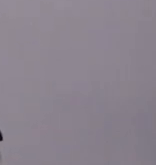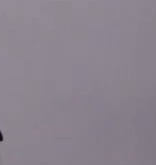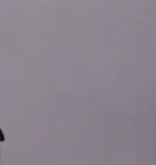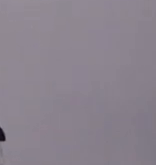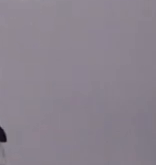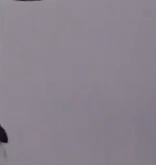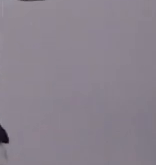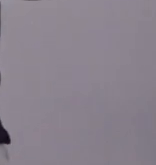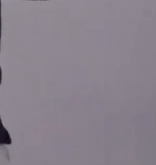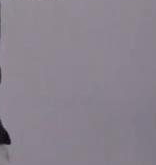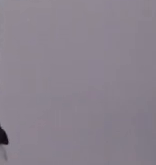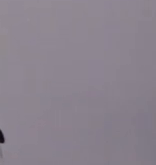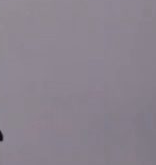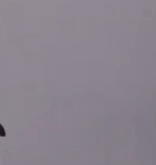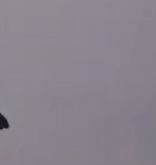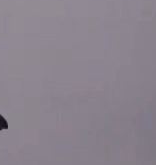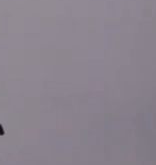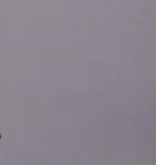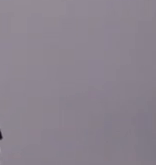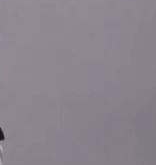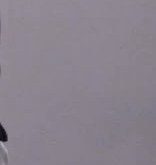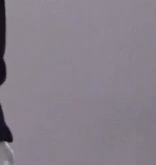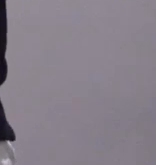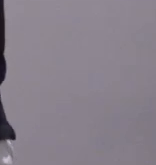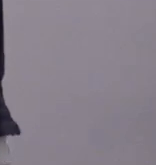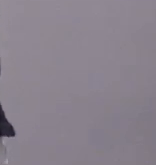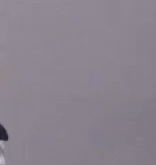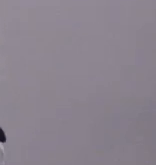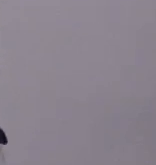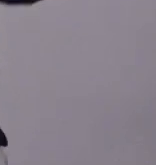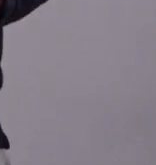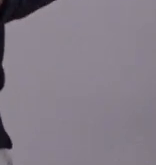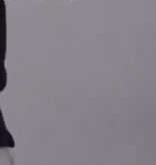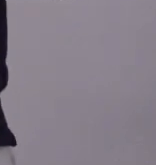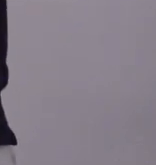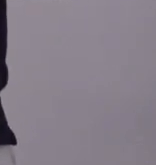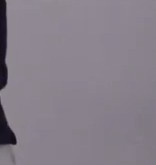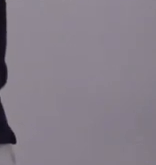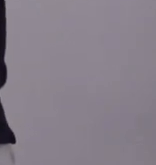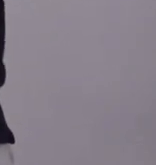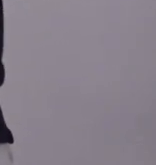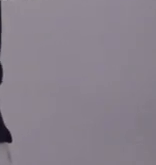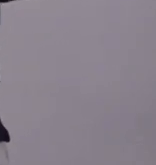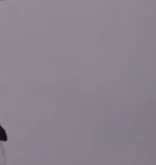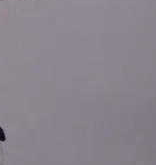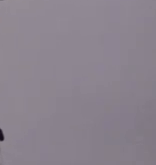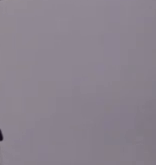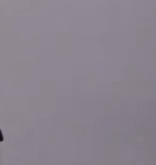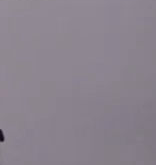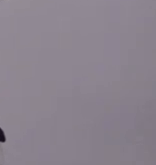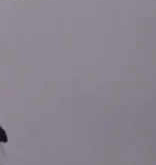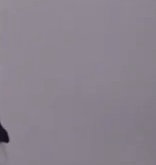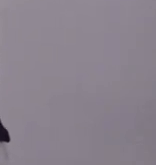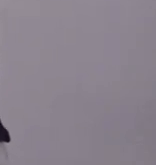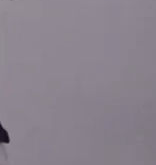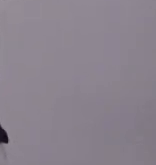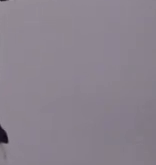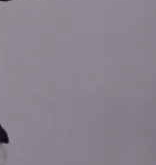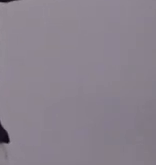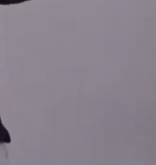FECAN. Ainda agradecemos e registramos também a presença do senhor secretário executivo da MESC, senhor Francisco